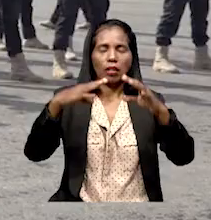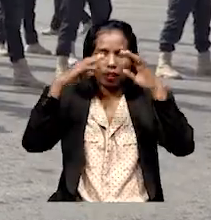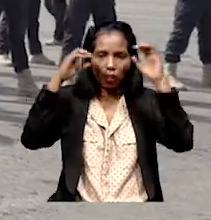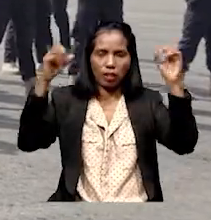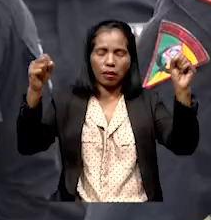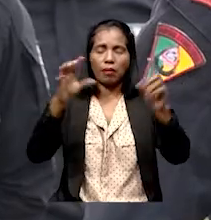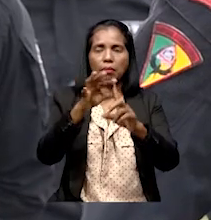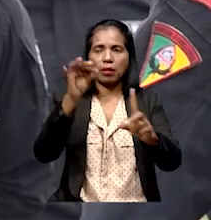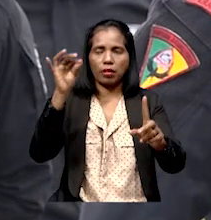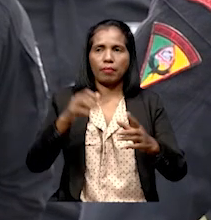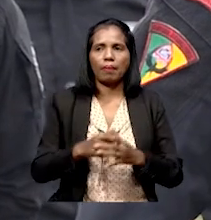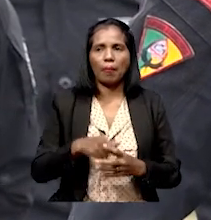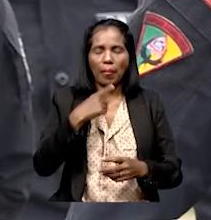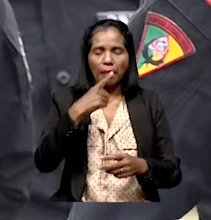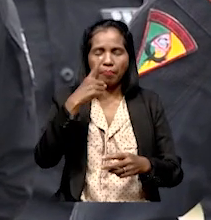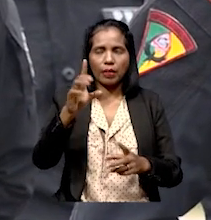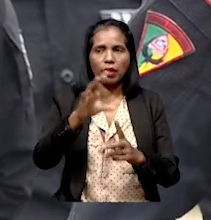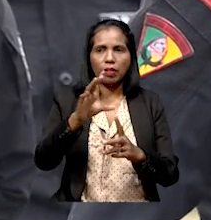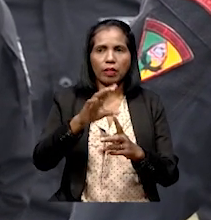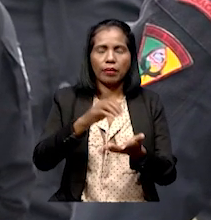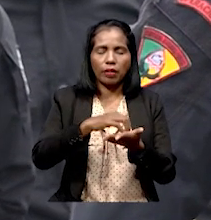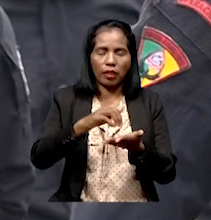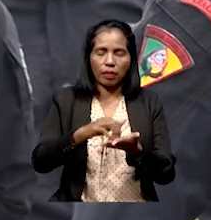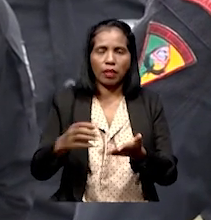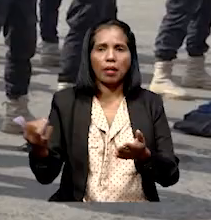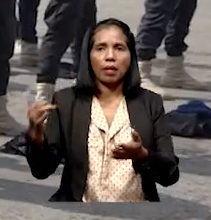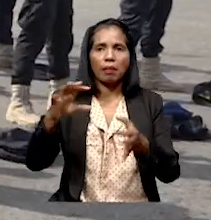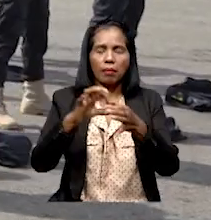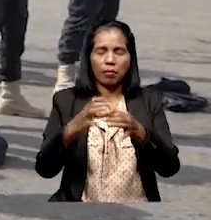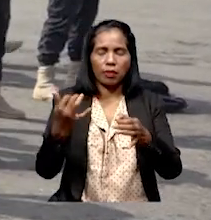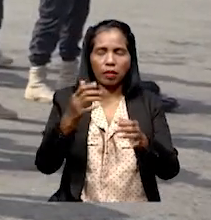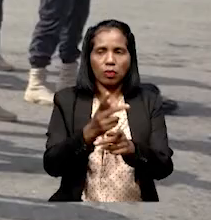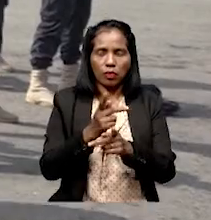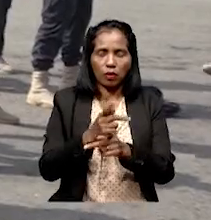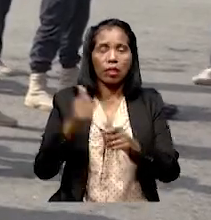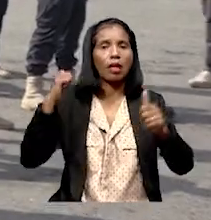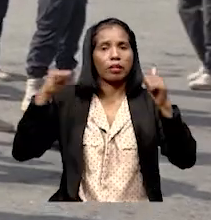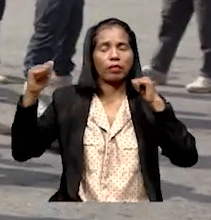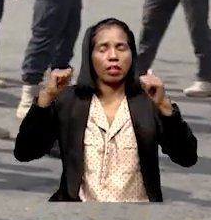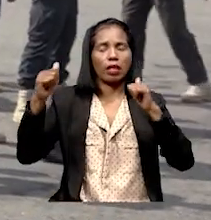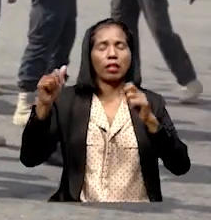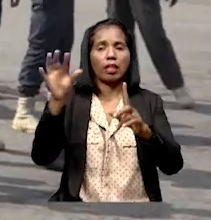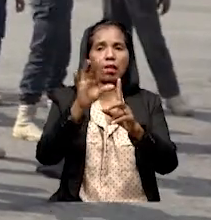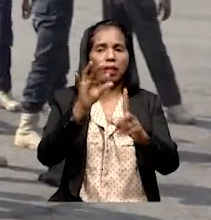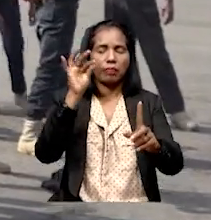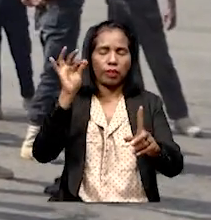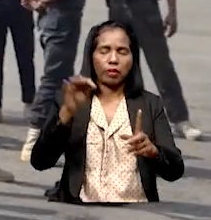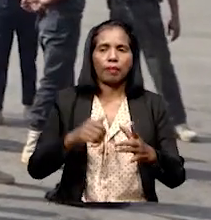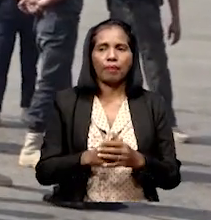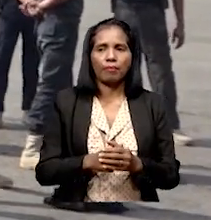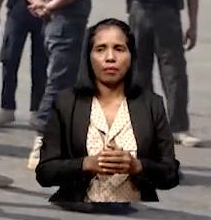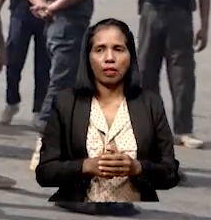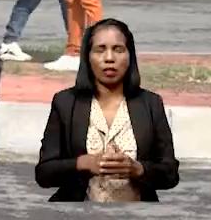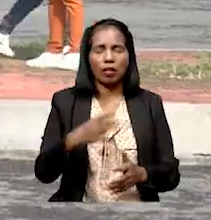Tamba Comando Unidade Especial Polícia se treina ne membro Sira ho di asegura atividade kampanya to eleição. Comandante Unidade